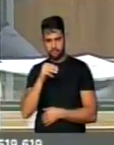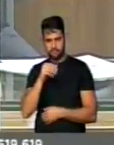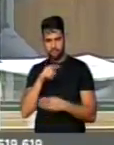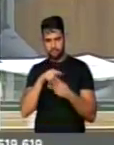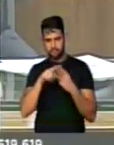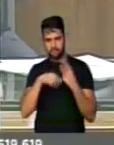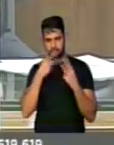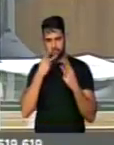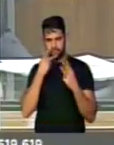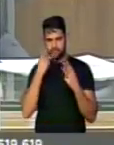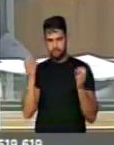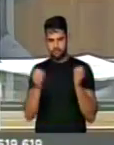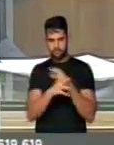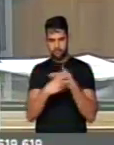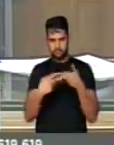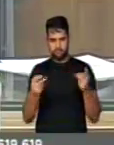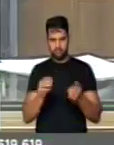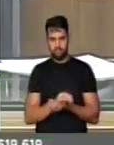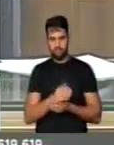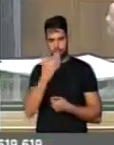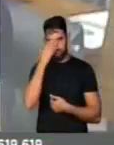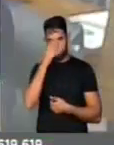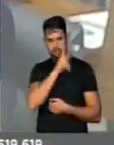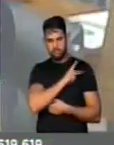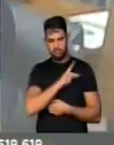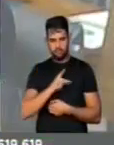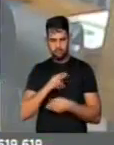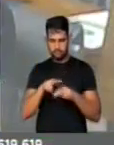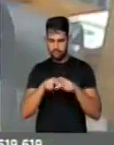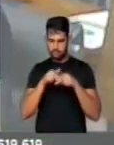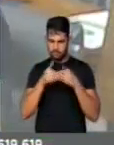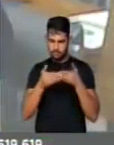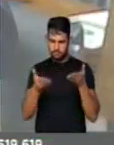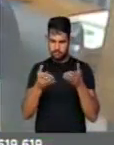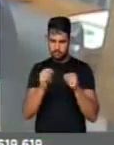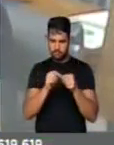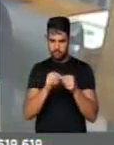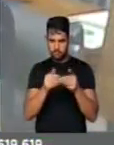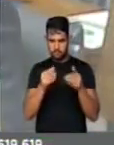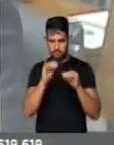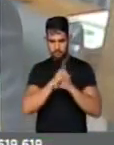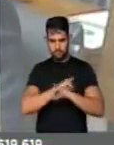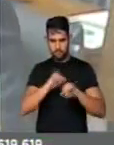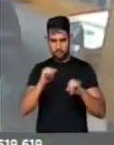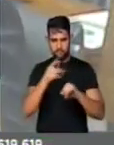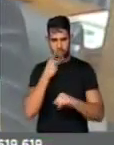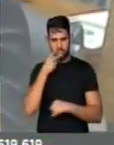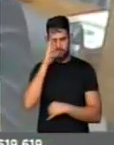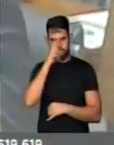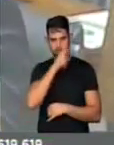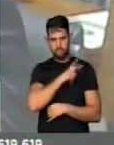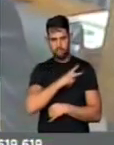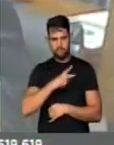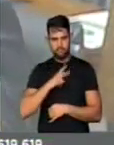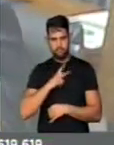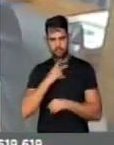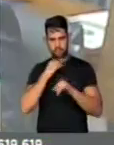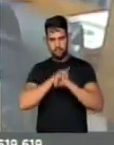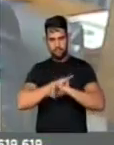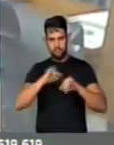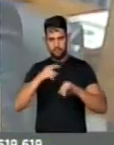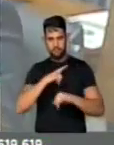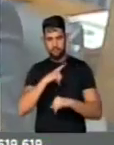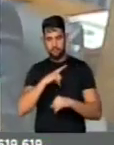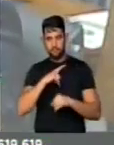Três para falar e depois eu vou encerrar. Obrigado, presidente. Eu apenas quero fazer um breve registro, presidente. Um registro para que a gente